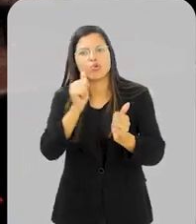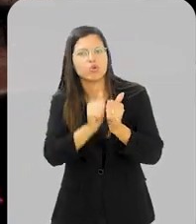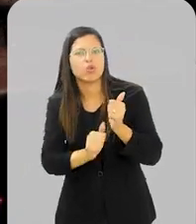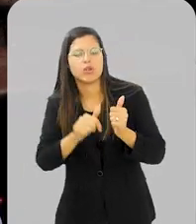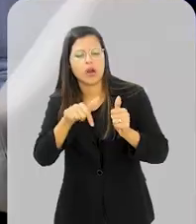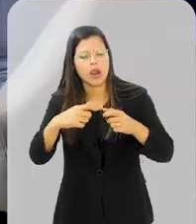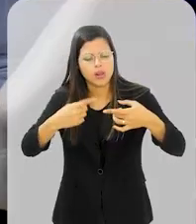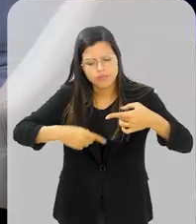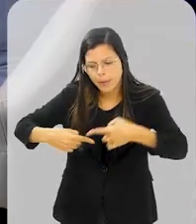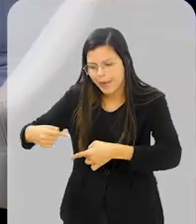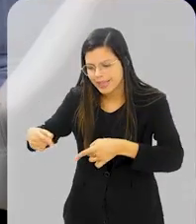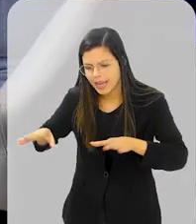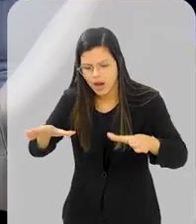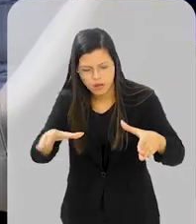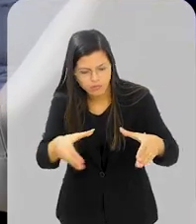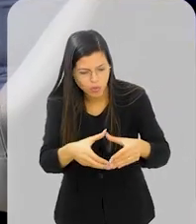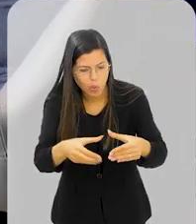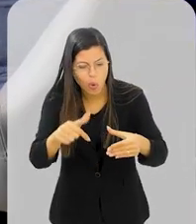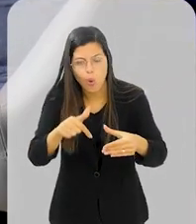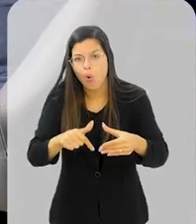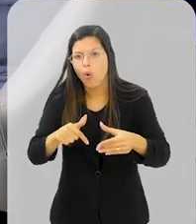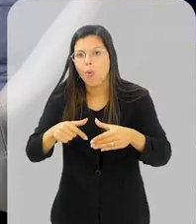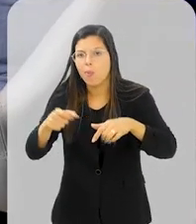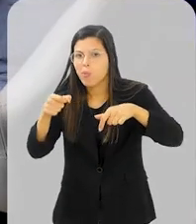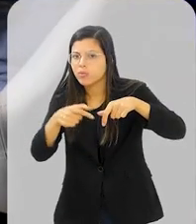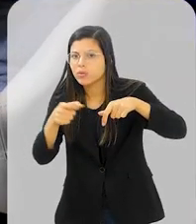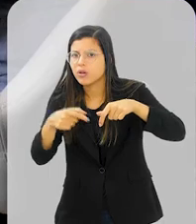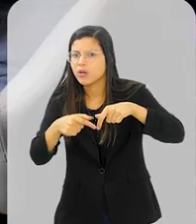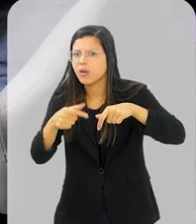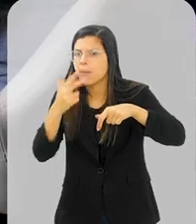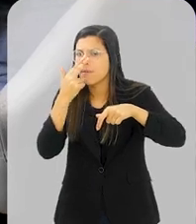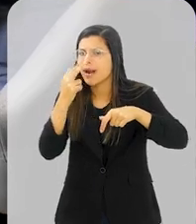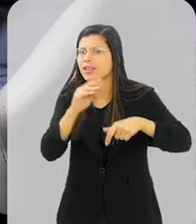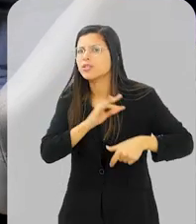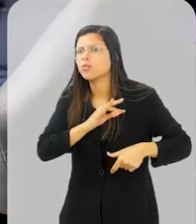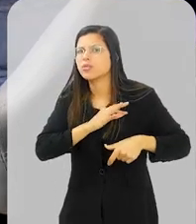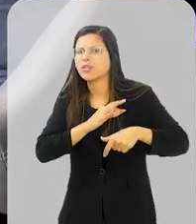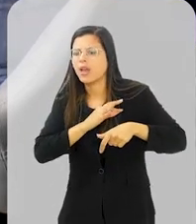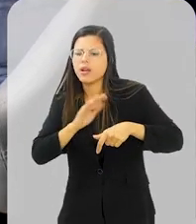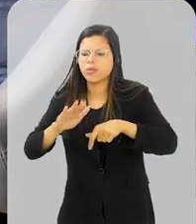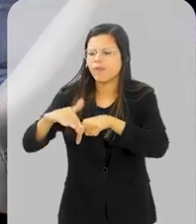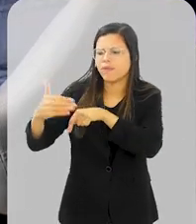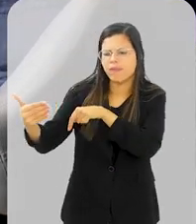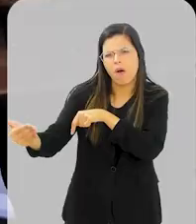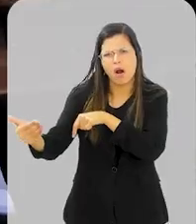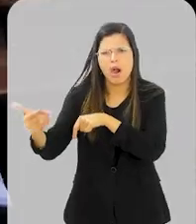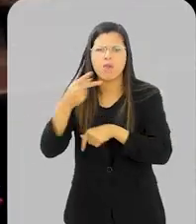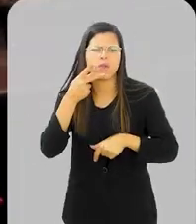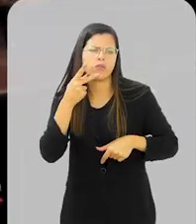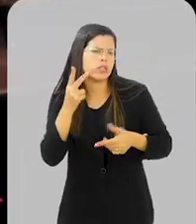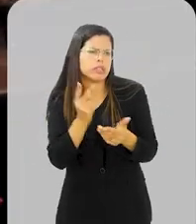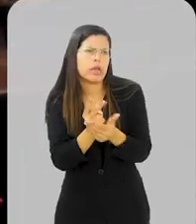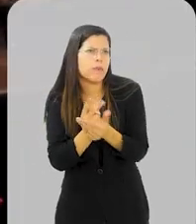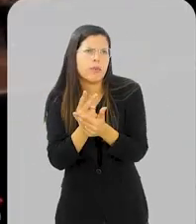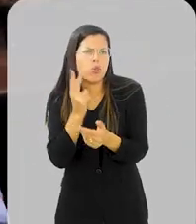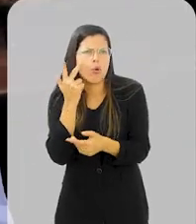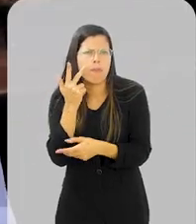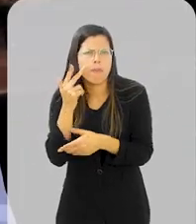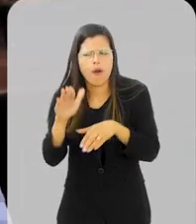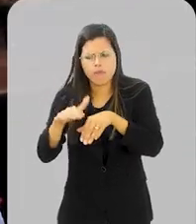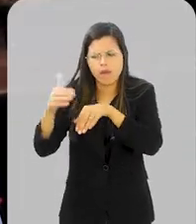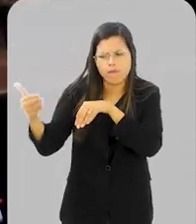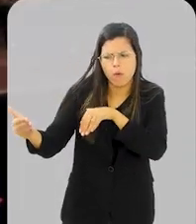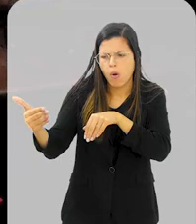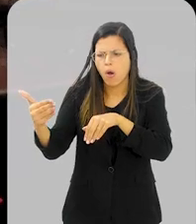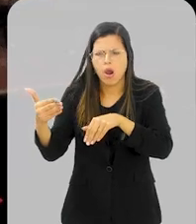estão debatendo a cobrança do tiro livre da marca do pênalti, o Dorival ficou fora. Ele disse assim: não, mas eu sempre fico fora, tal. Tá bem. Vamos